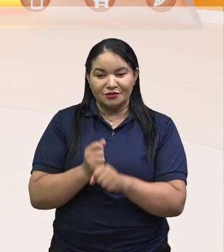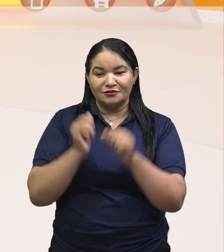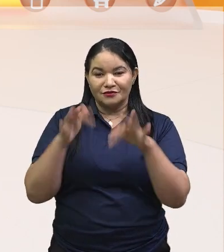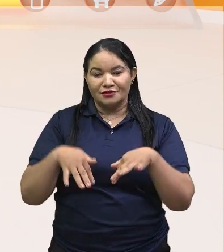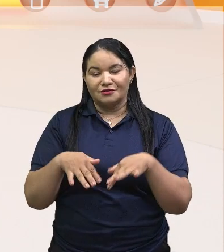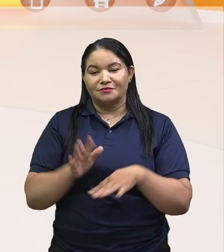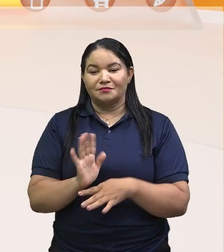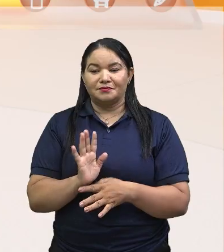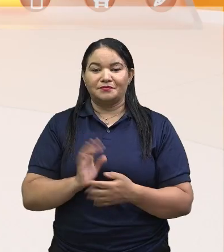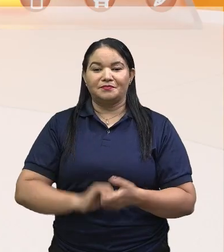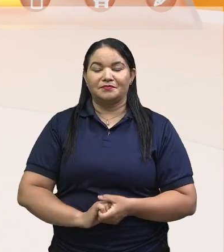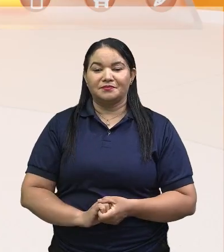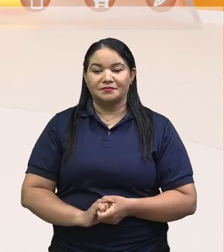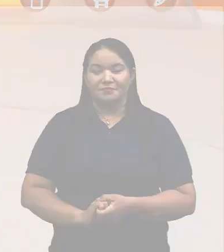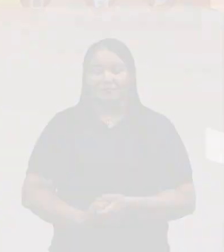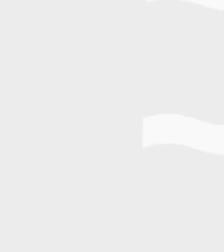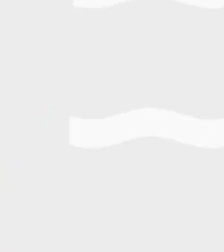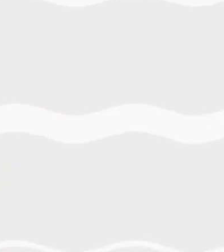e até a próxima.